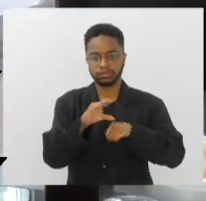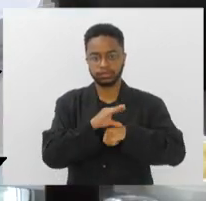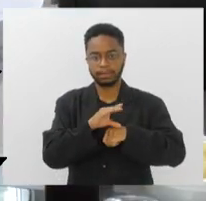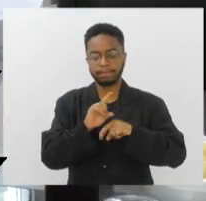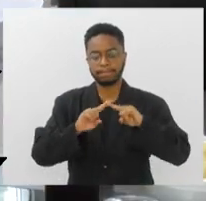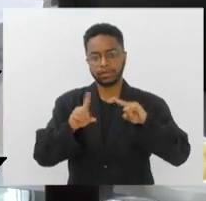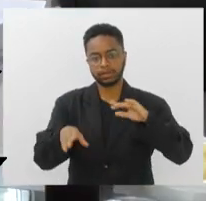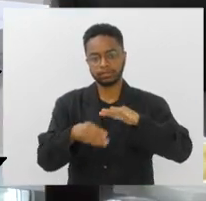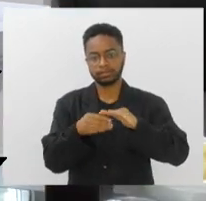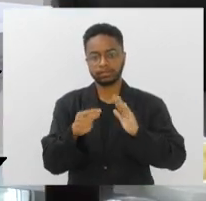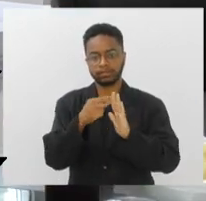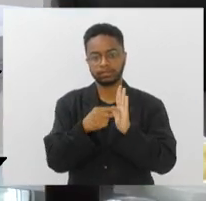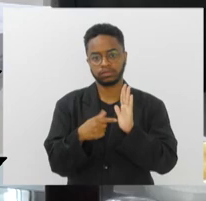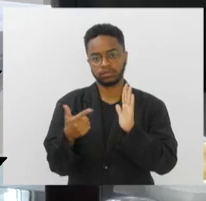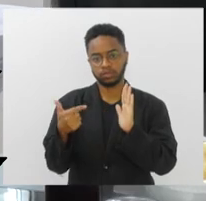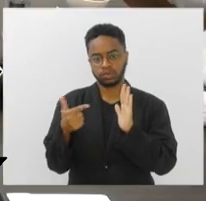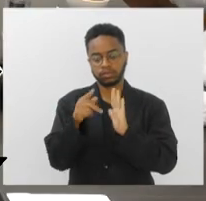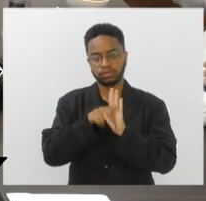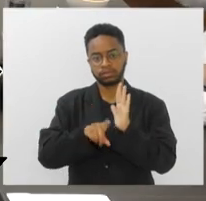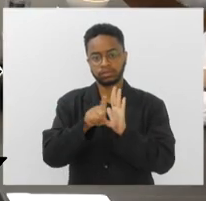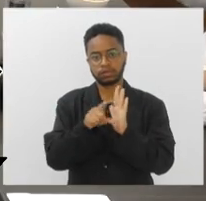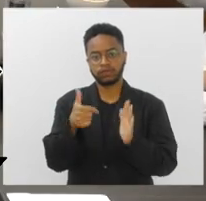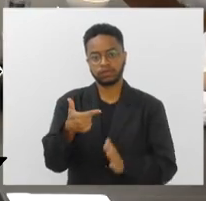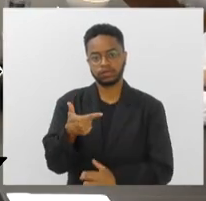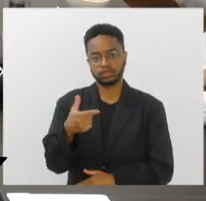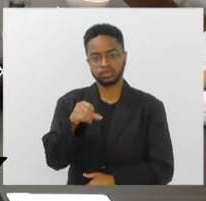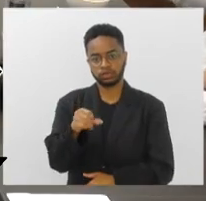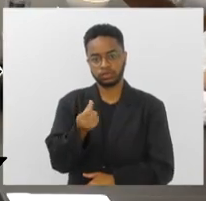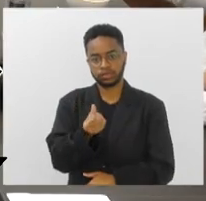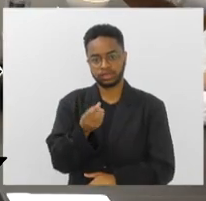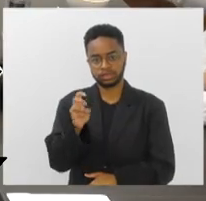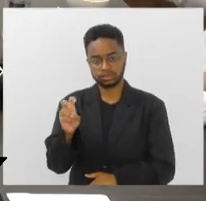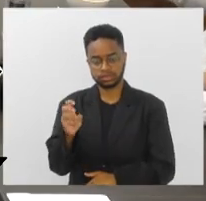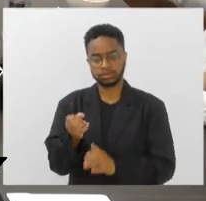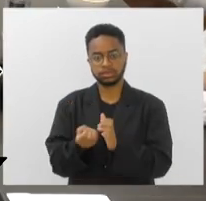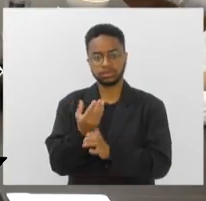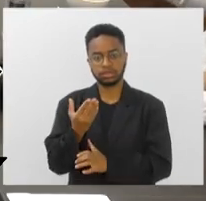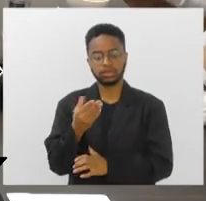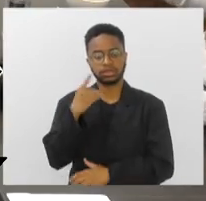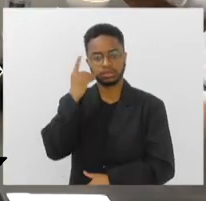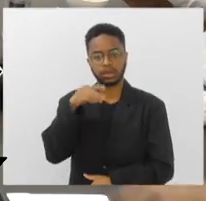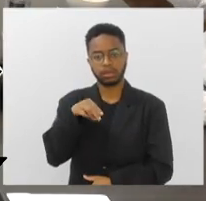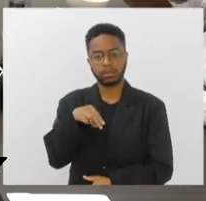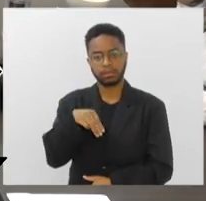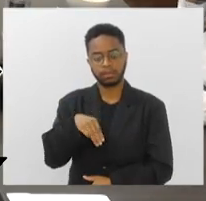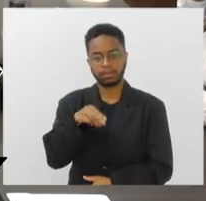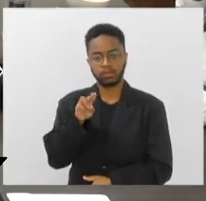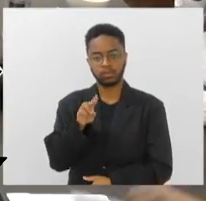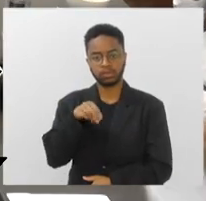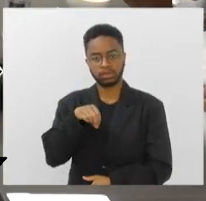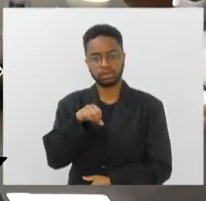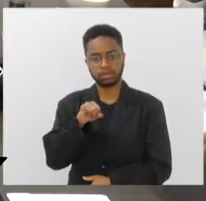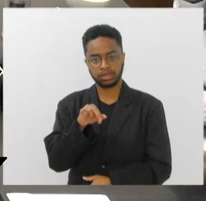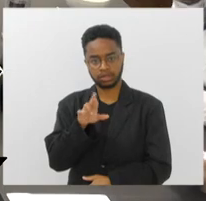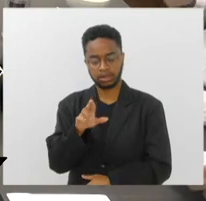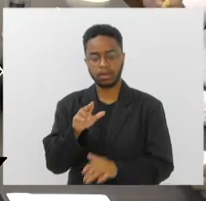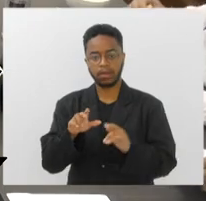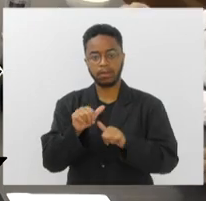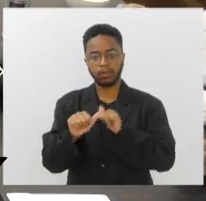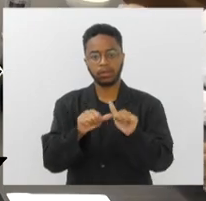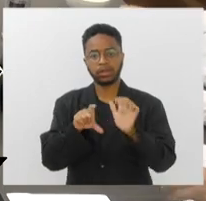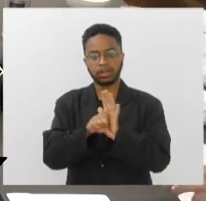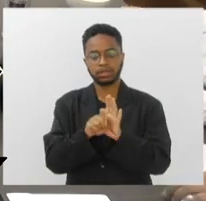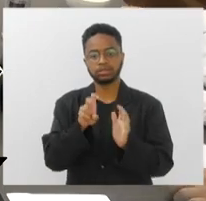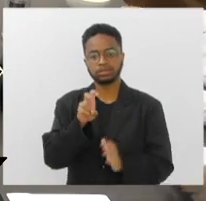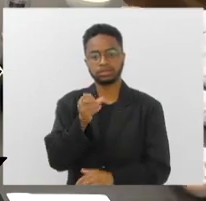da pauta, projeto de lei 2965 de 24, de autoria do deputado Munir Neto, que altera o anexo da lei 5.645 de